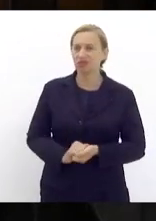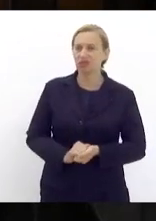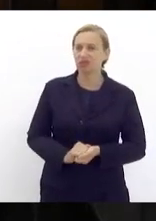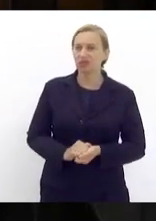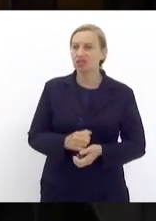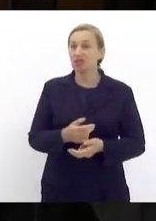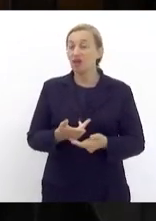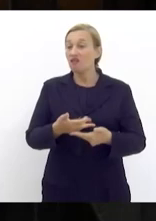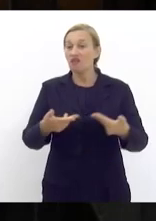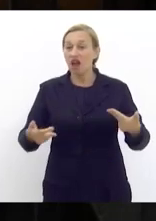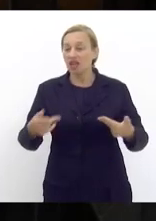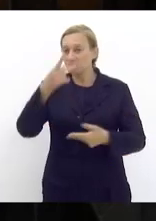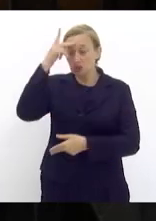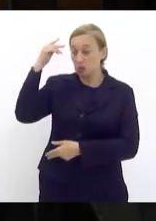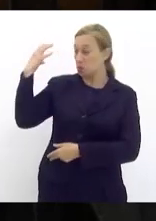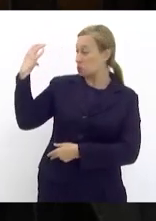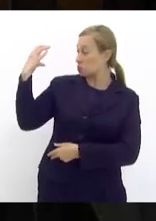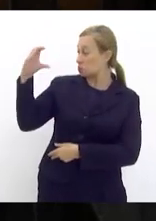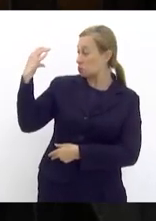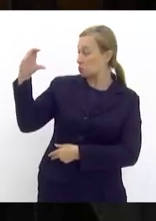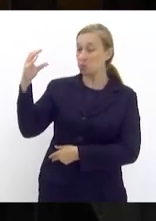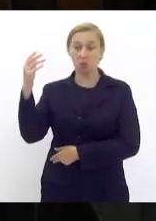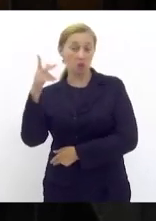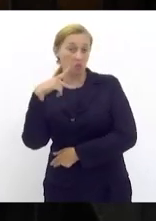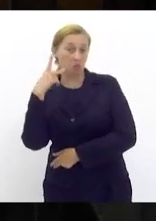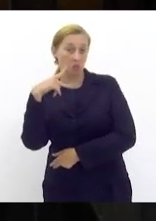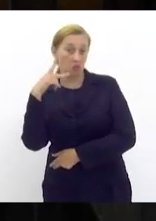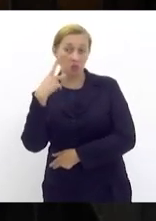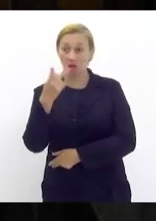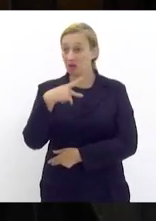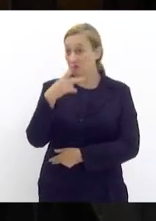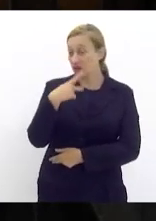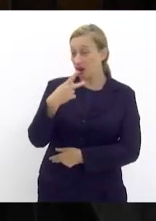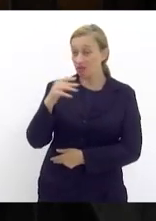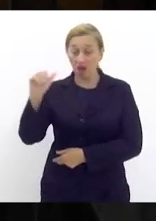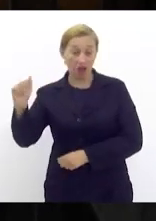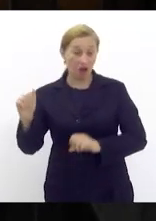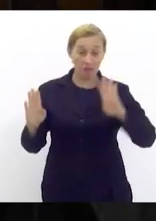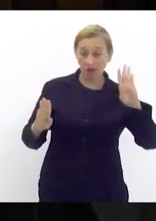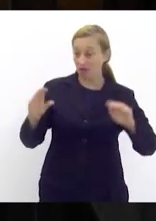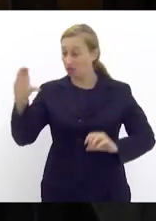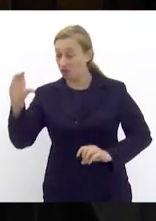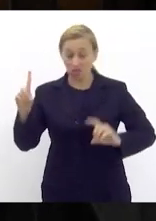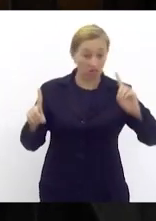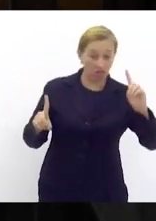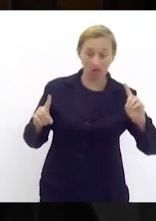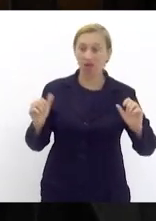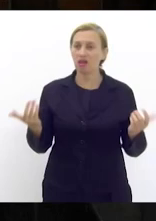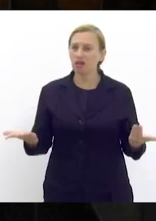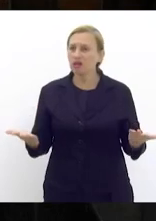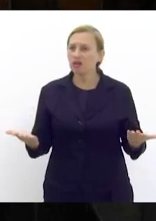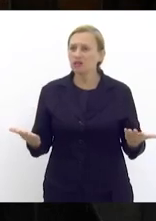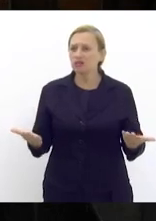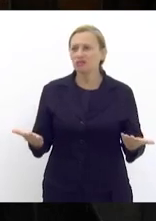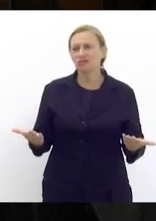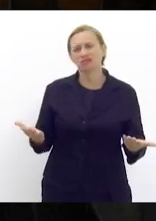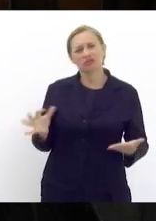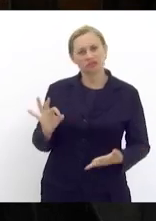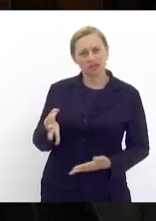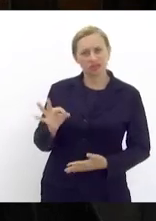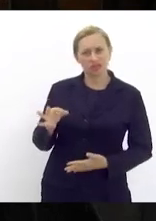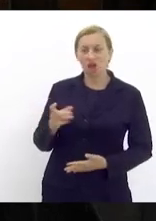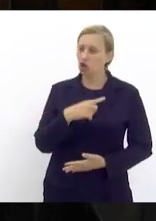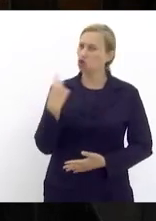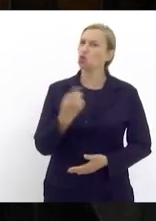de cientista, político, dizendo isso ou dizendo aquilo. Então, é lógico que